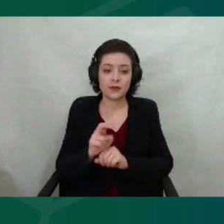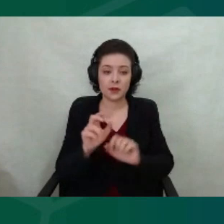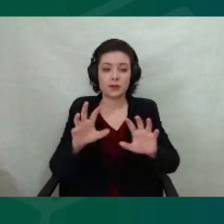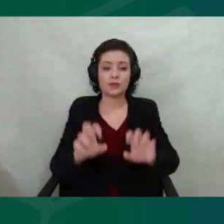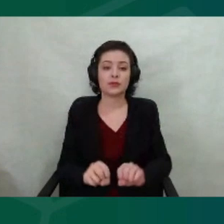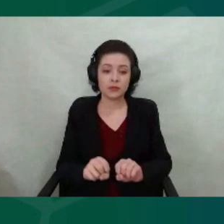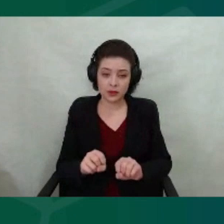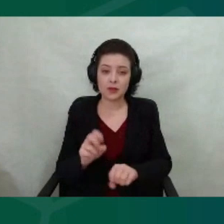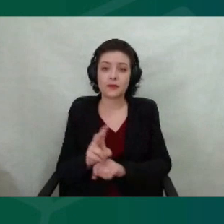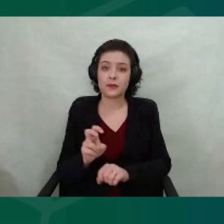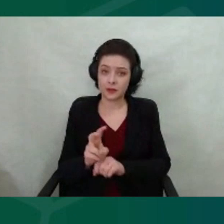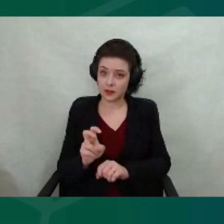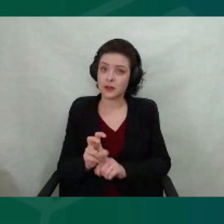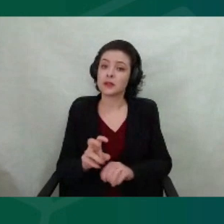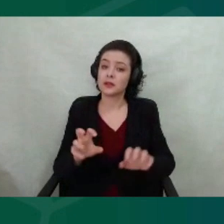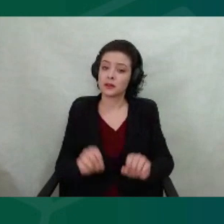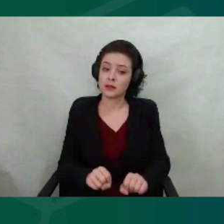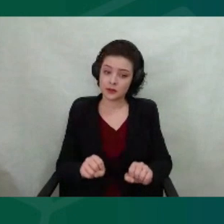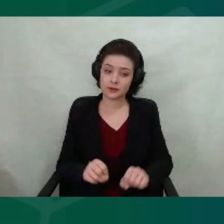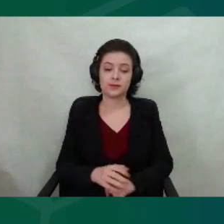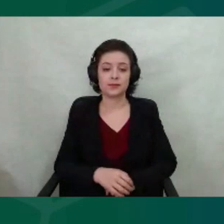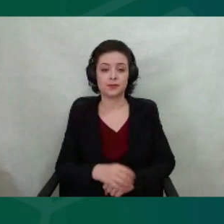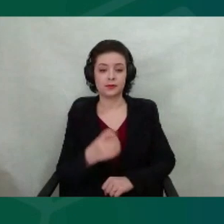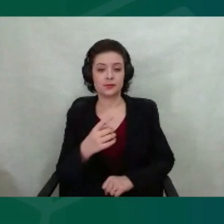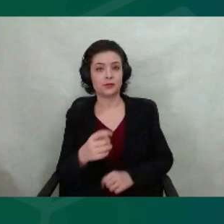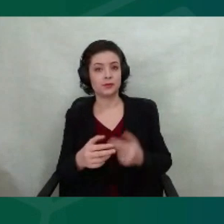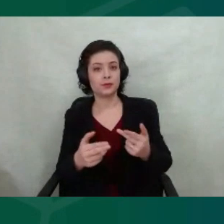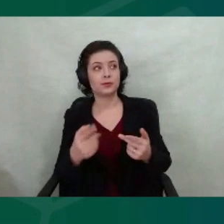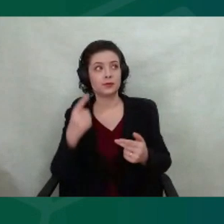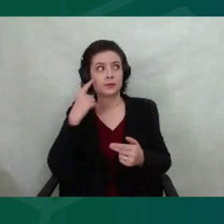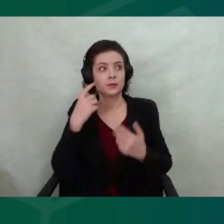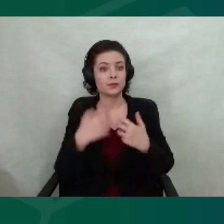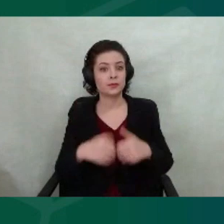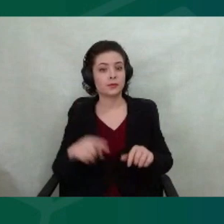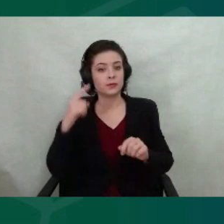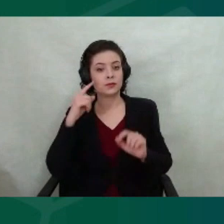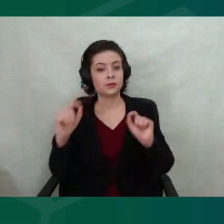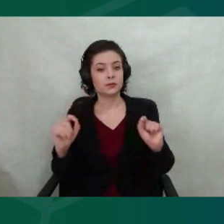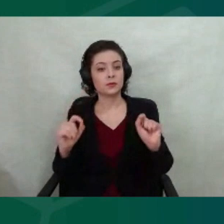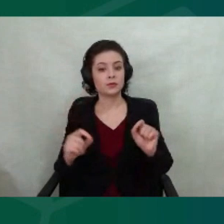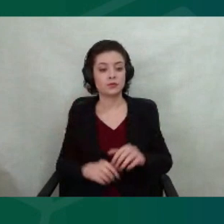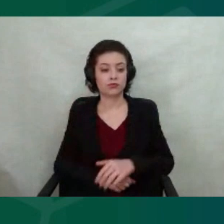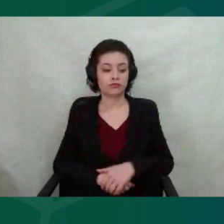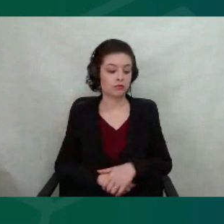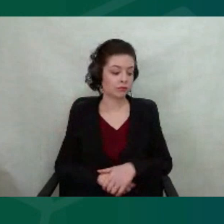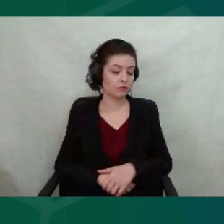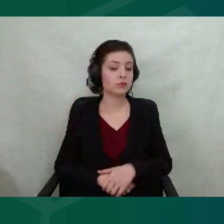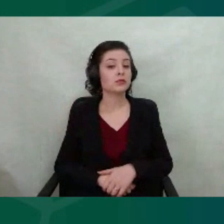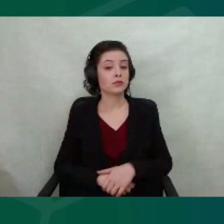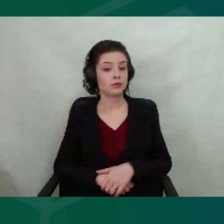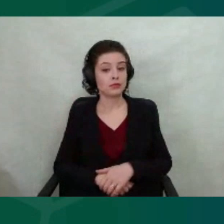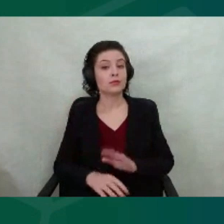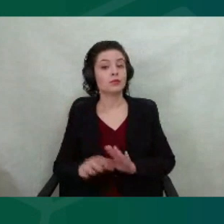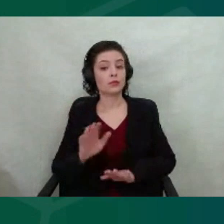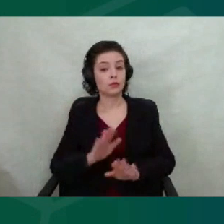inativa o vírus. A única questão que a gente tem que pensar o cuidado que a gente tem que ter na